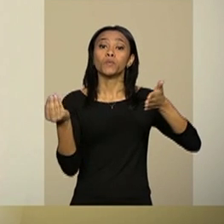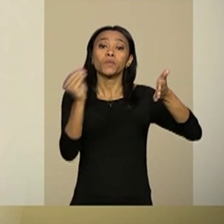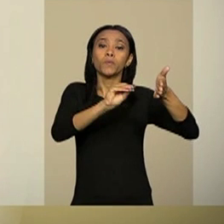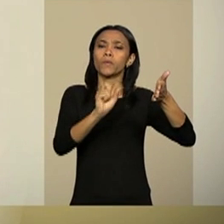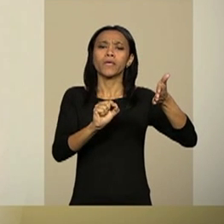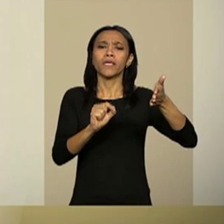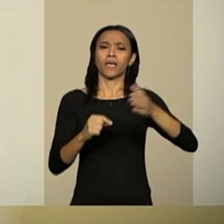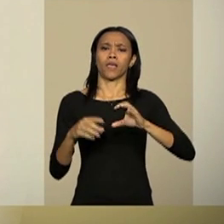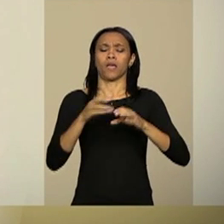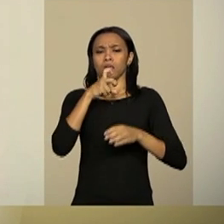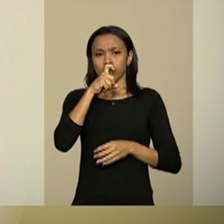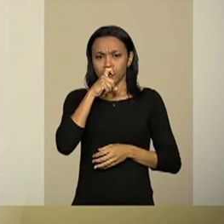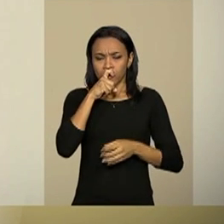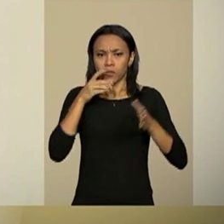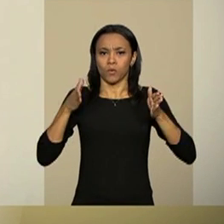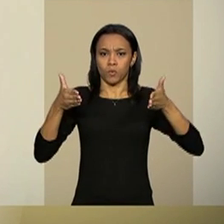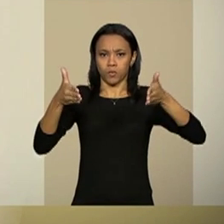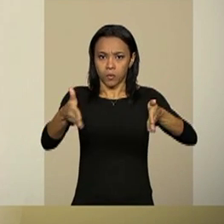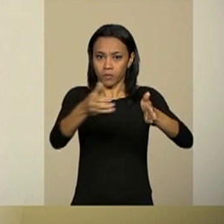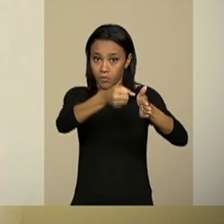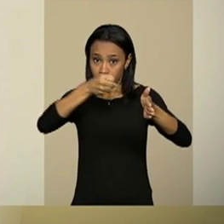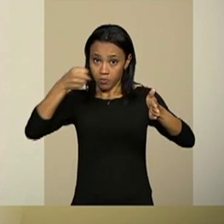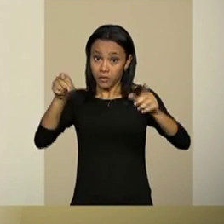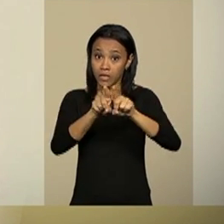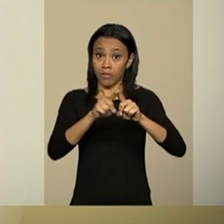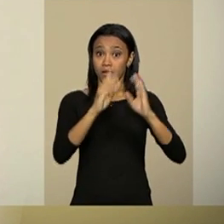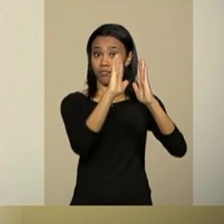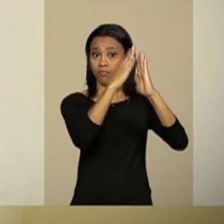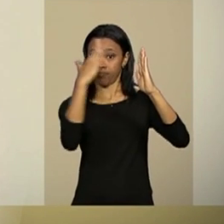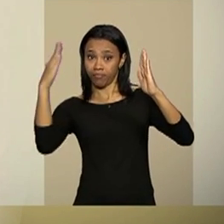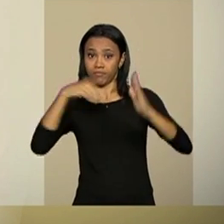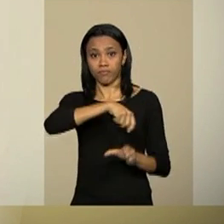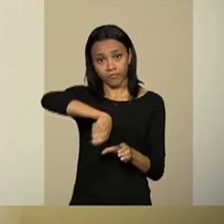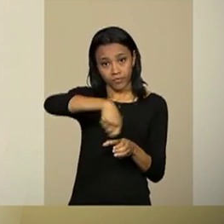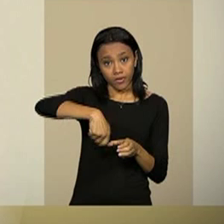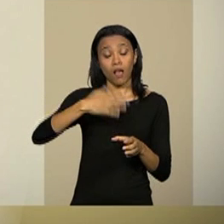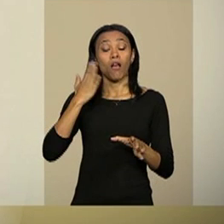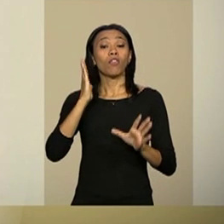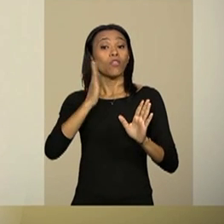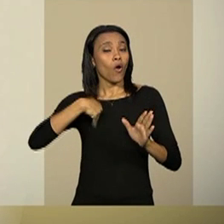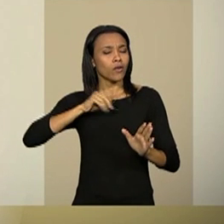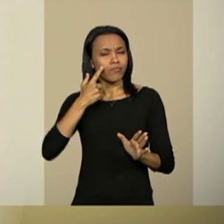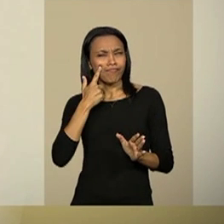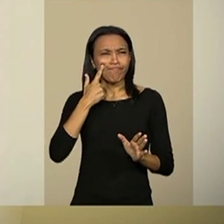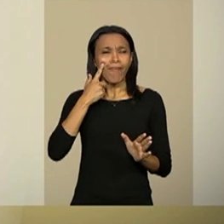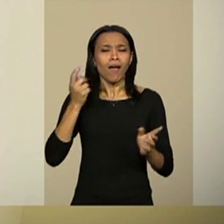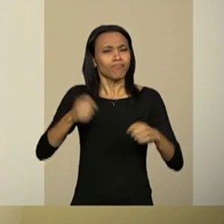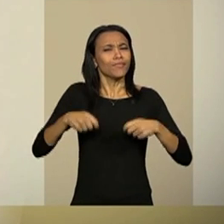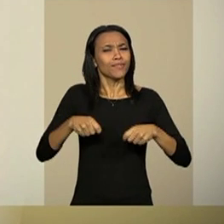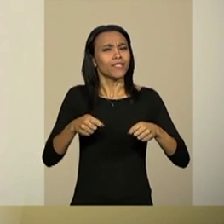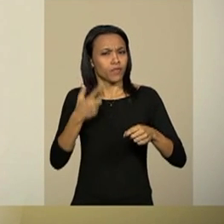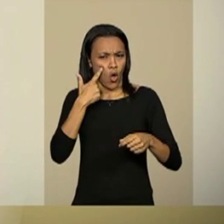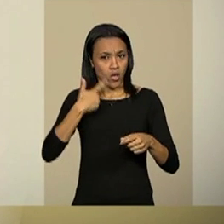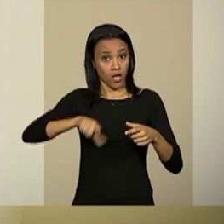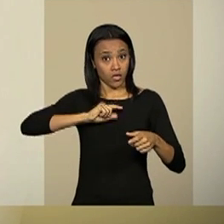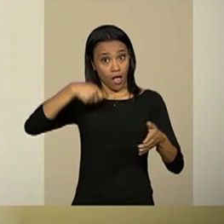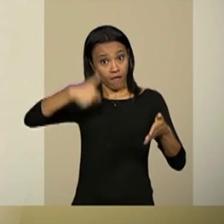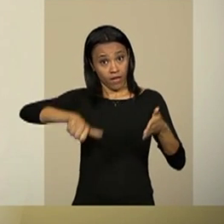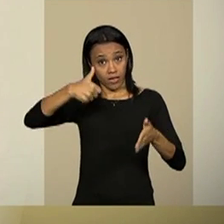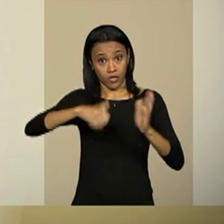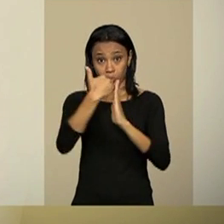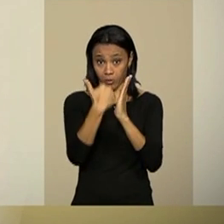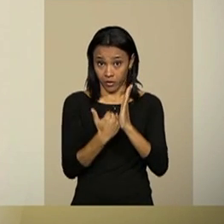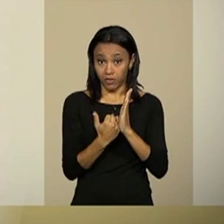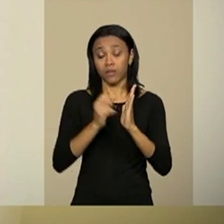colocar microondas e armário de cozinha nós já estamos vendo que dá pra fazer estamos avaliando o programa